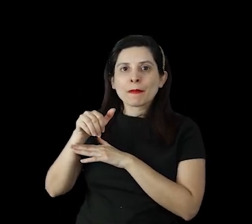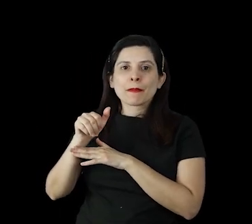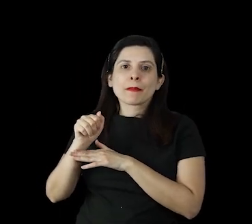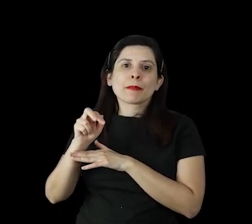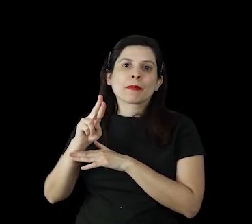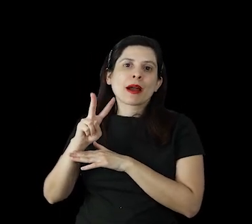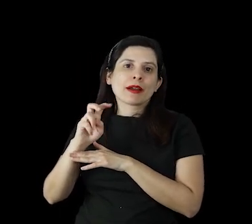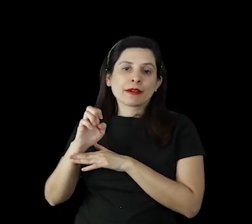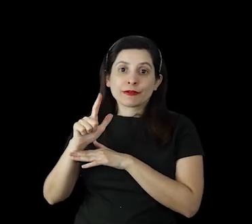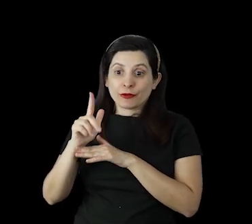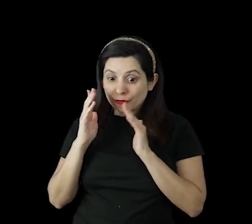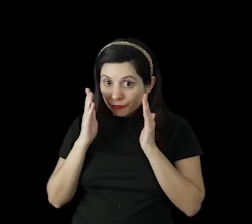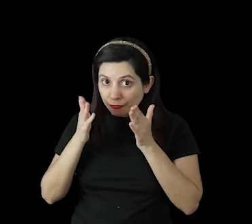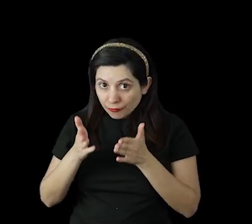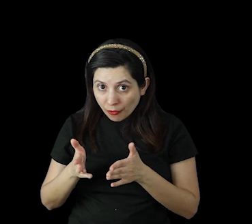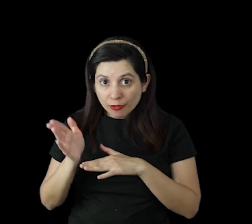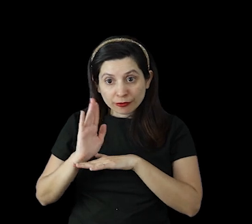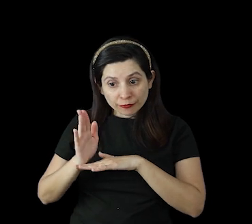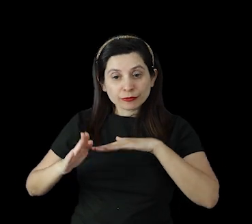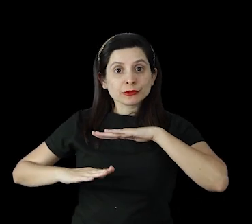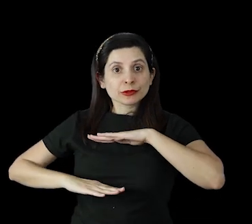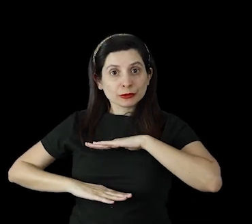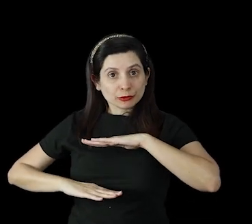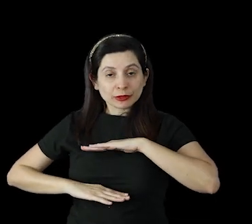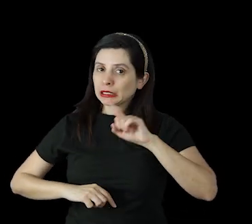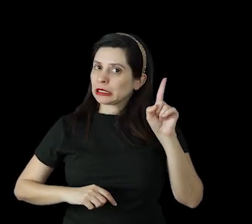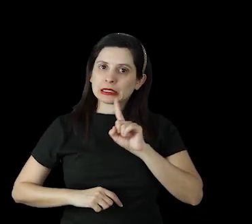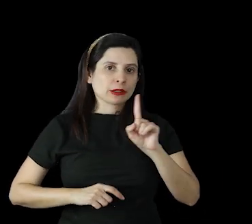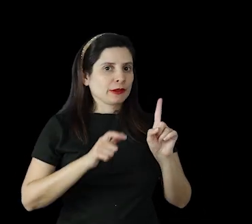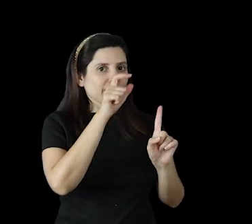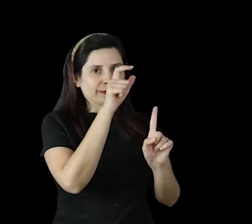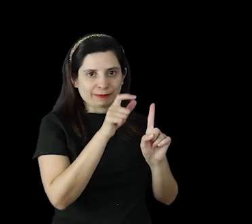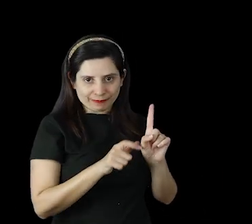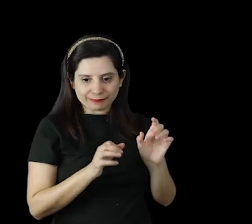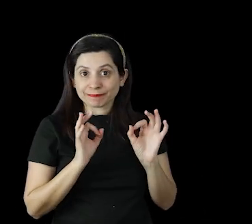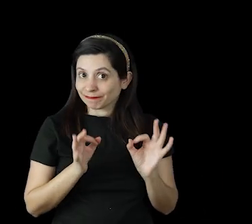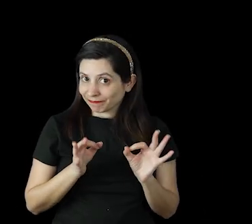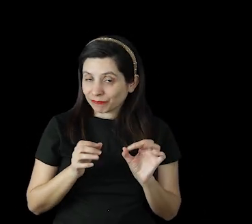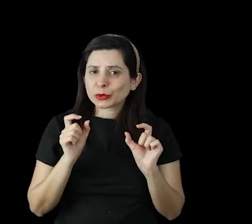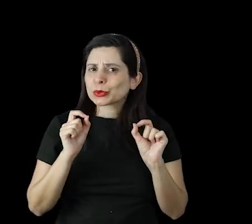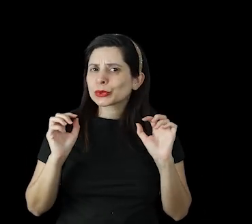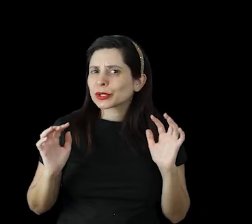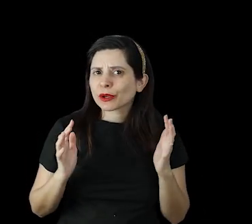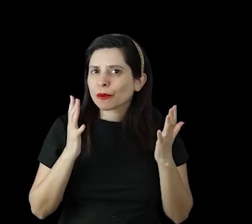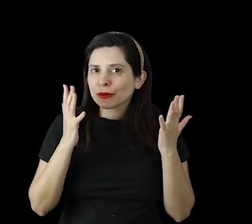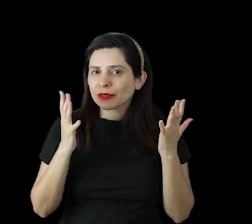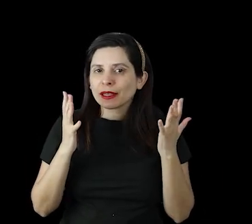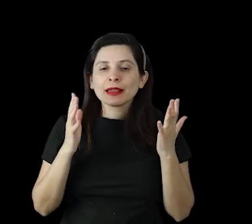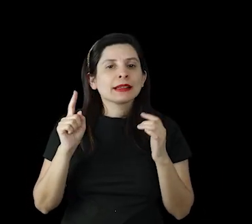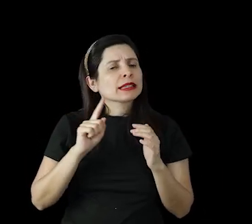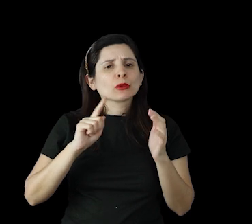eles focam em filmes de situações e não de personagem. né? E aí o que que acontece? Isso não